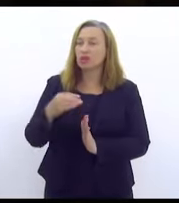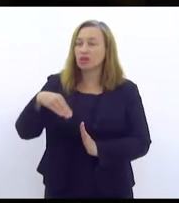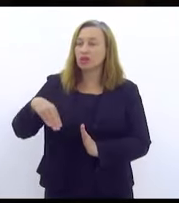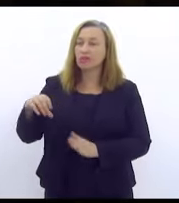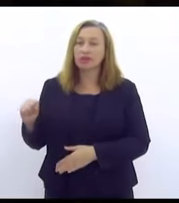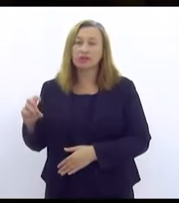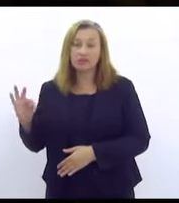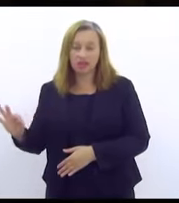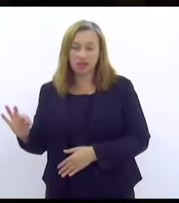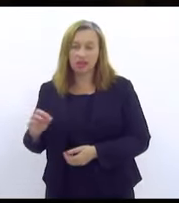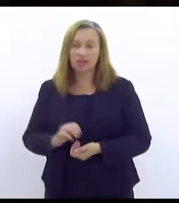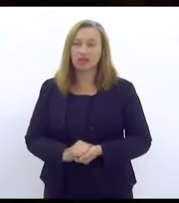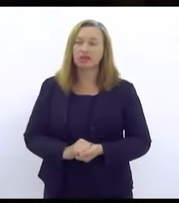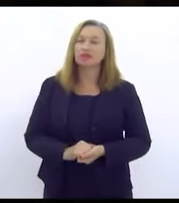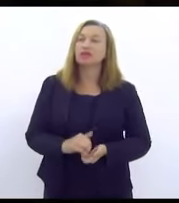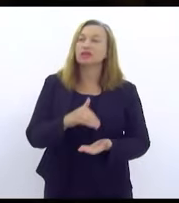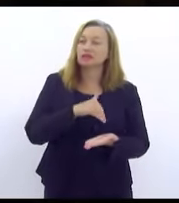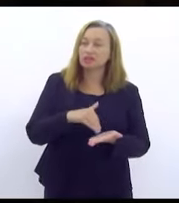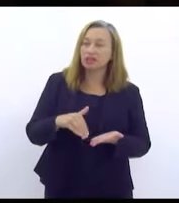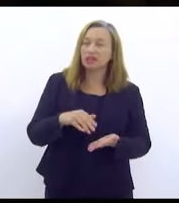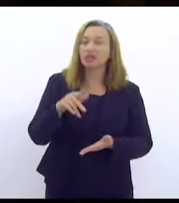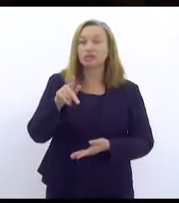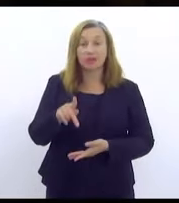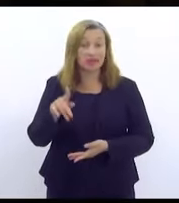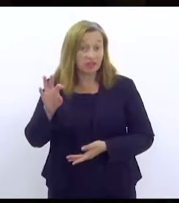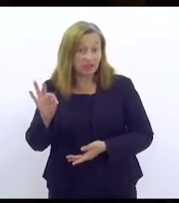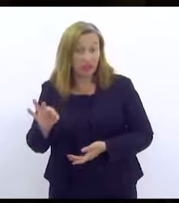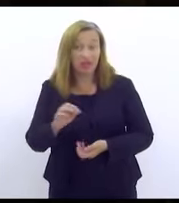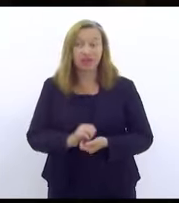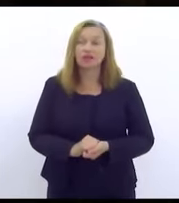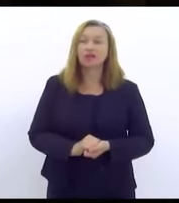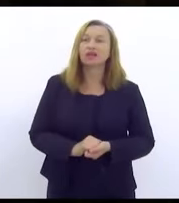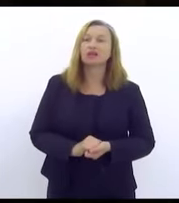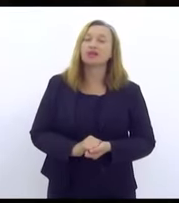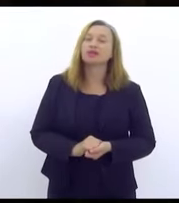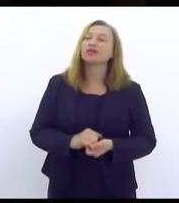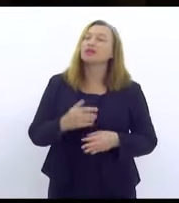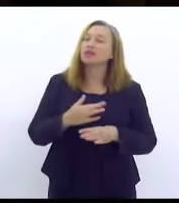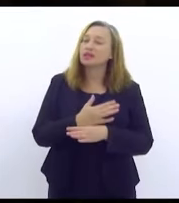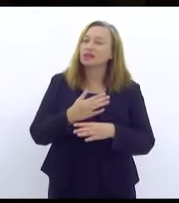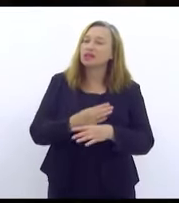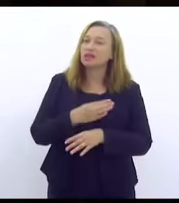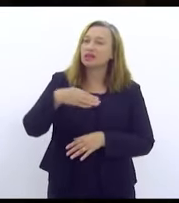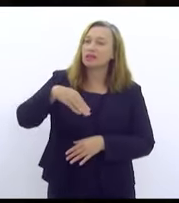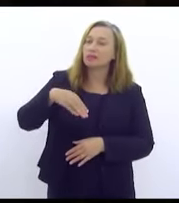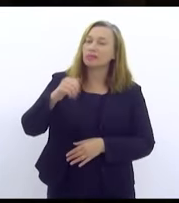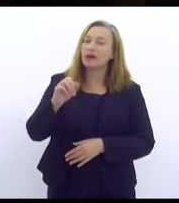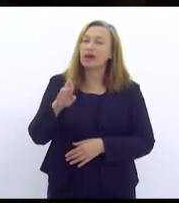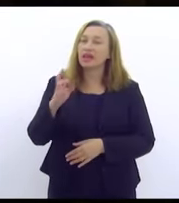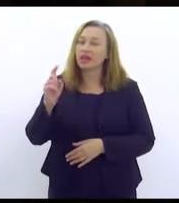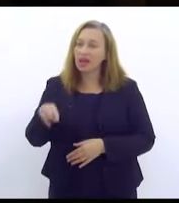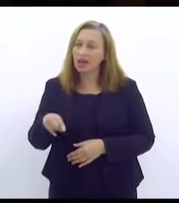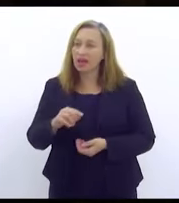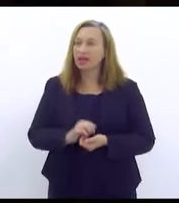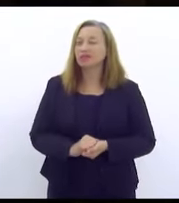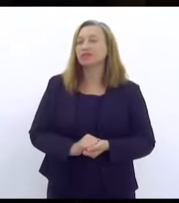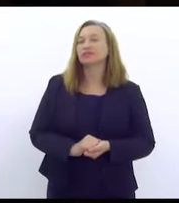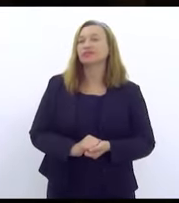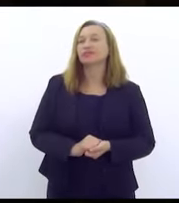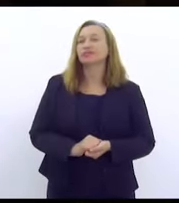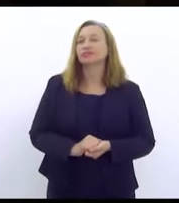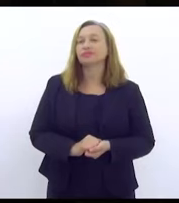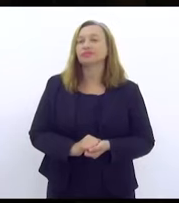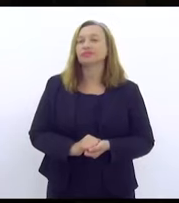MST, através de um secretário do PT, que ele trouxe da cidade de Maricá, ele que está querendo buscar